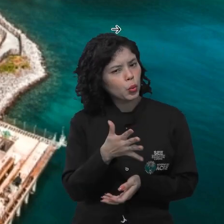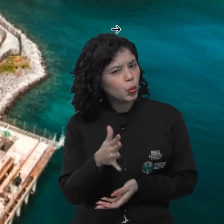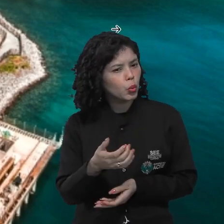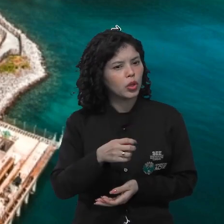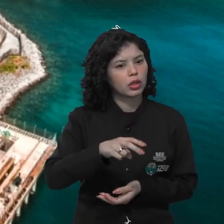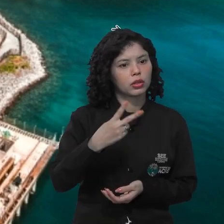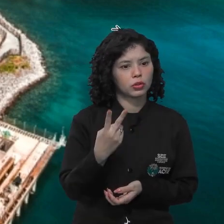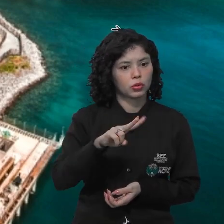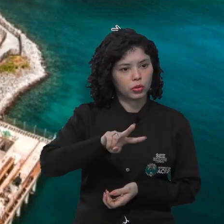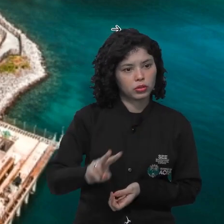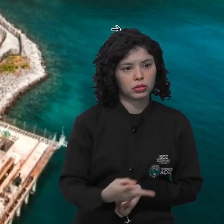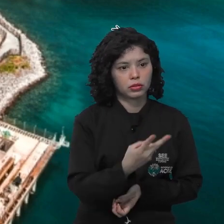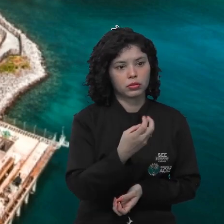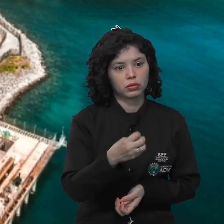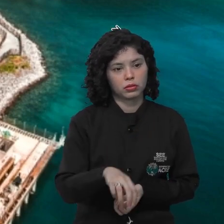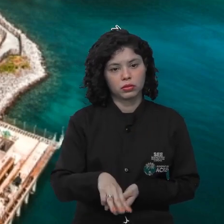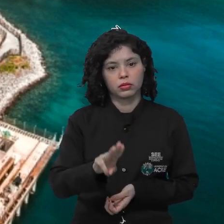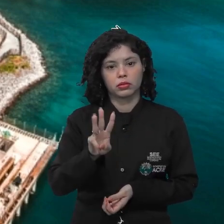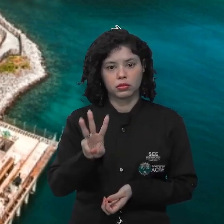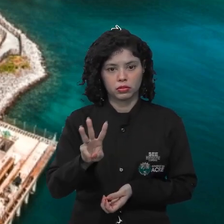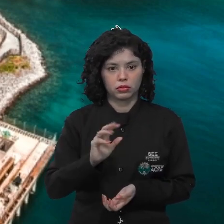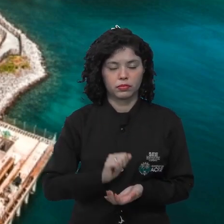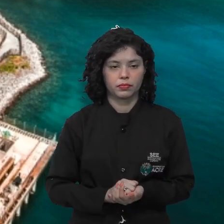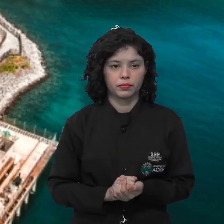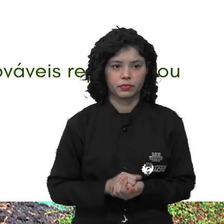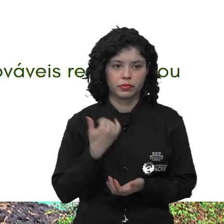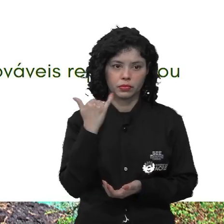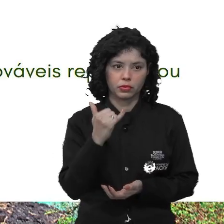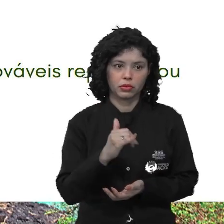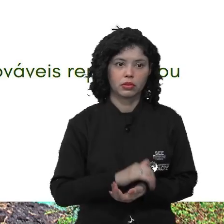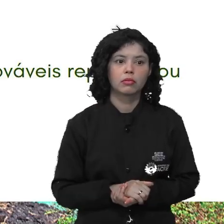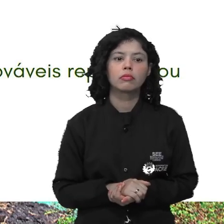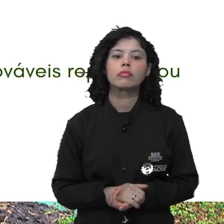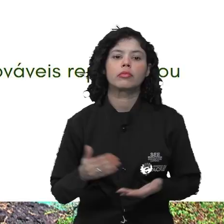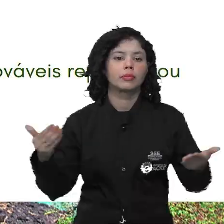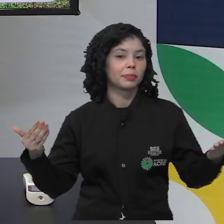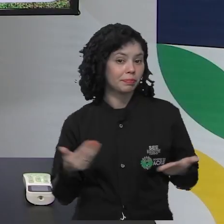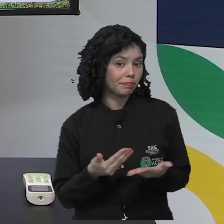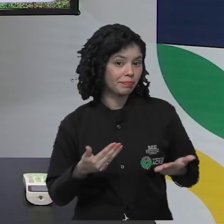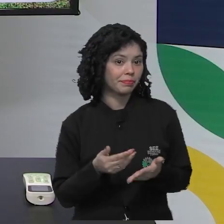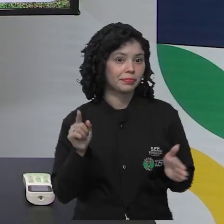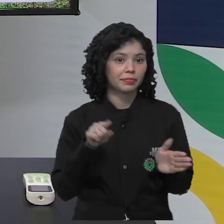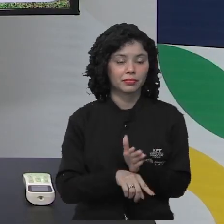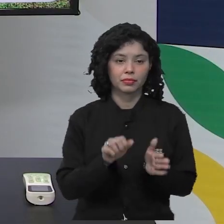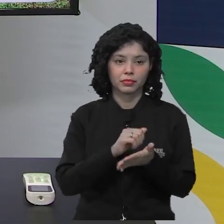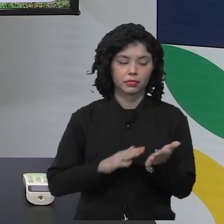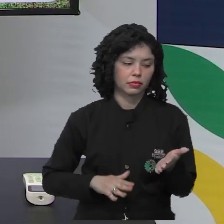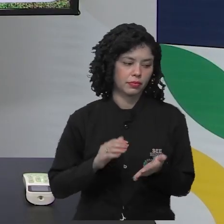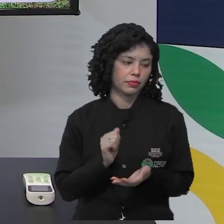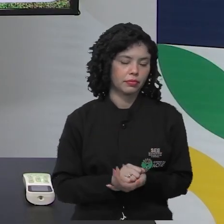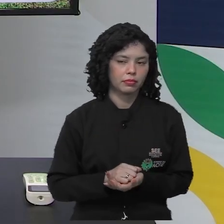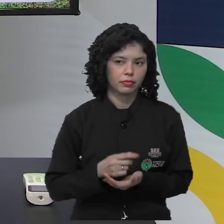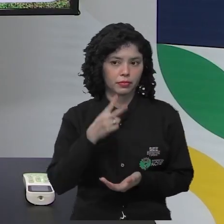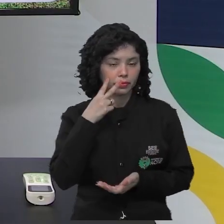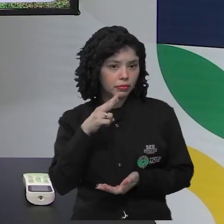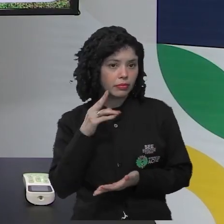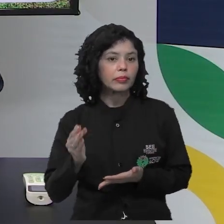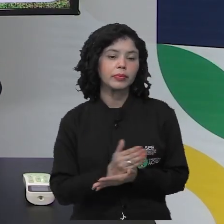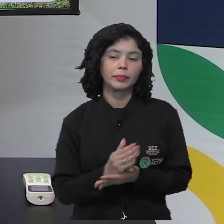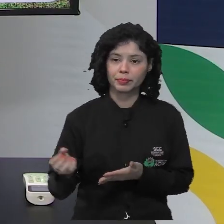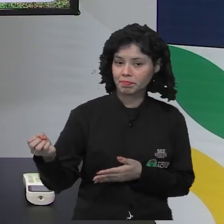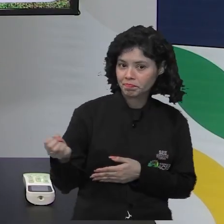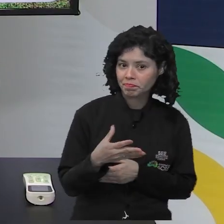de 2.000 megawatts de energia, tá, gente? E agora vamos para a nossa questão, gente. Então, nós vimos aqui as